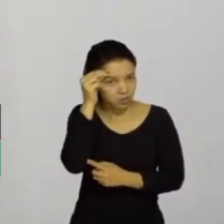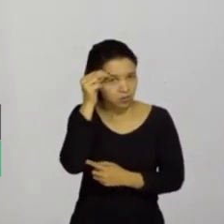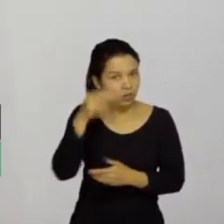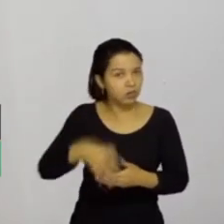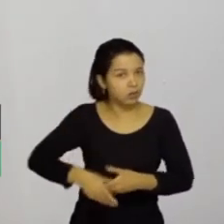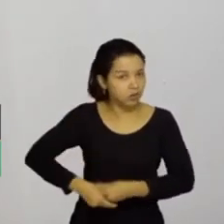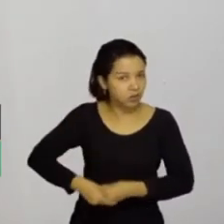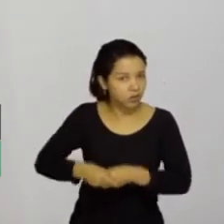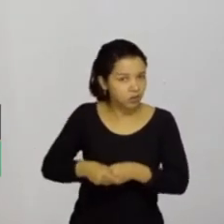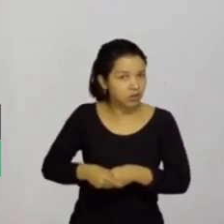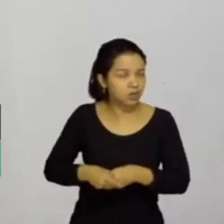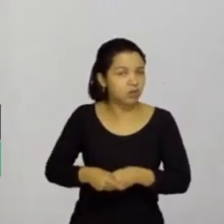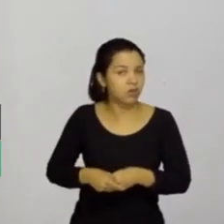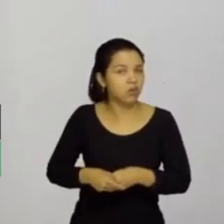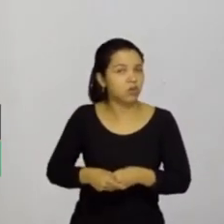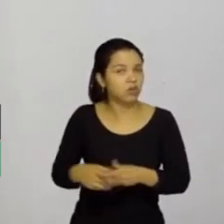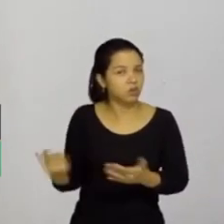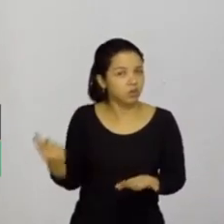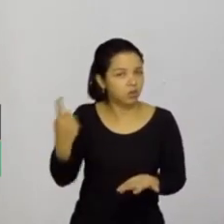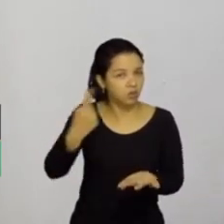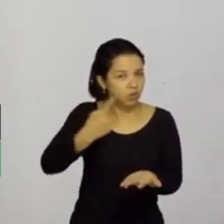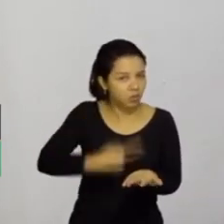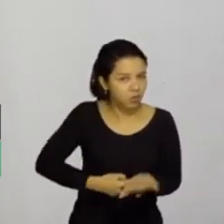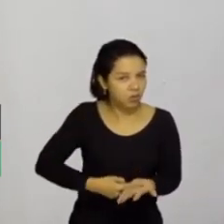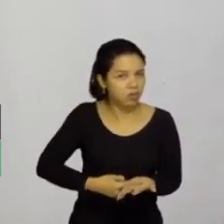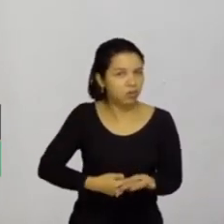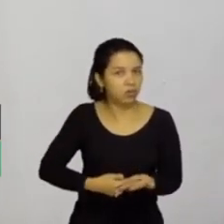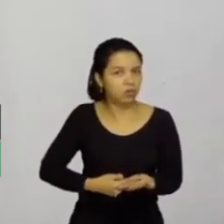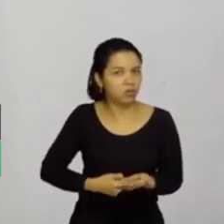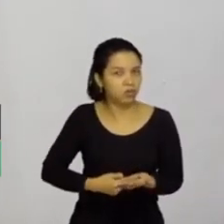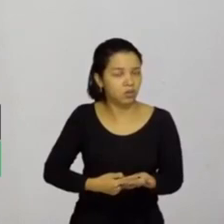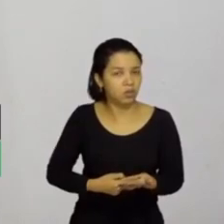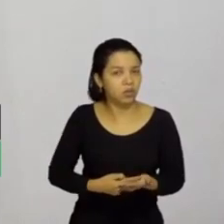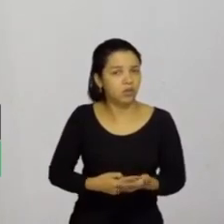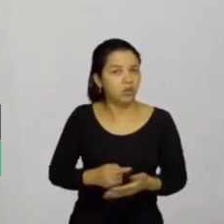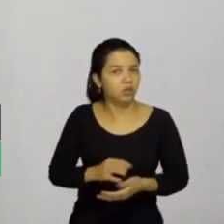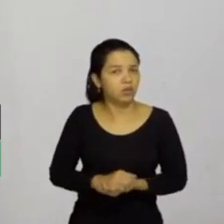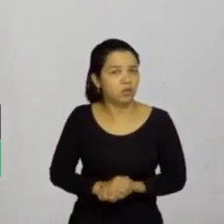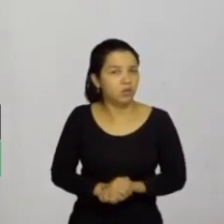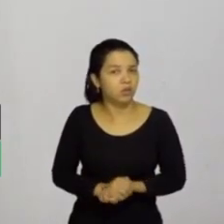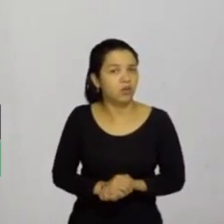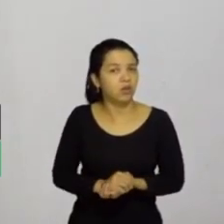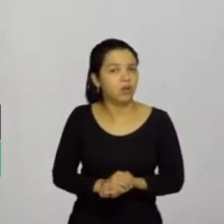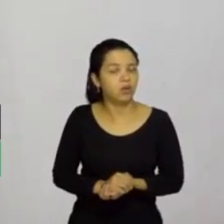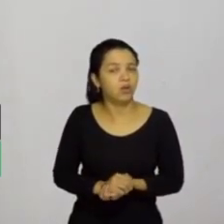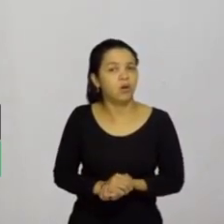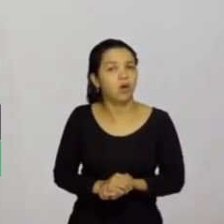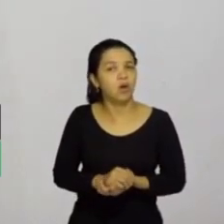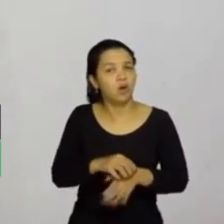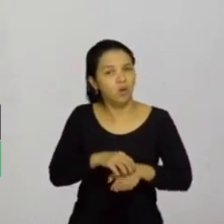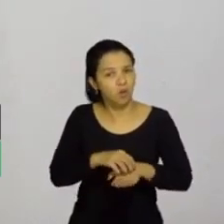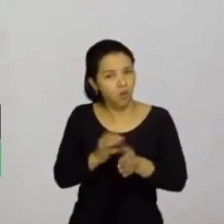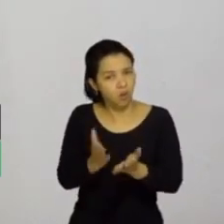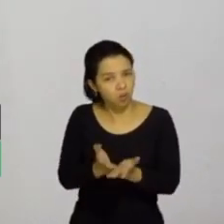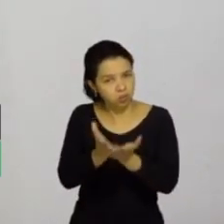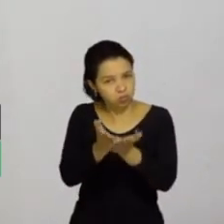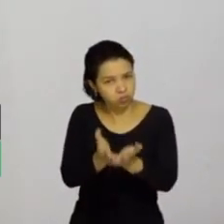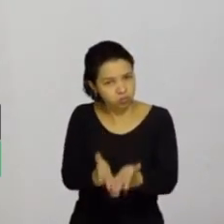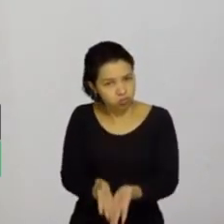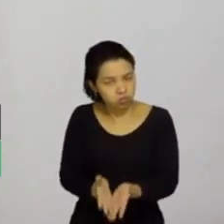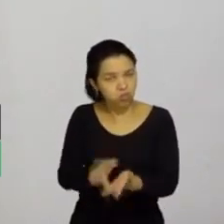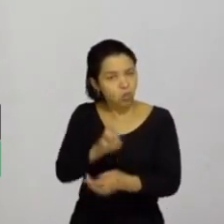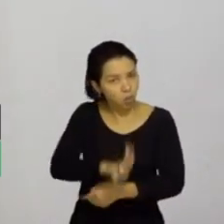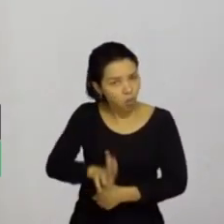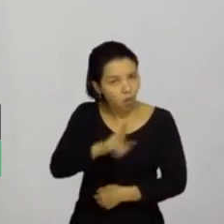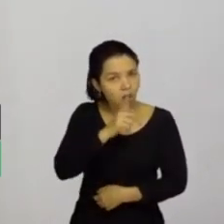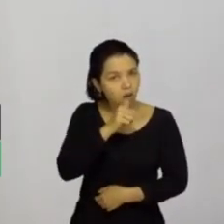mãos e selem um compromisso, um pacto, de colocarem o transporte marítimo na água. Não é